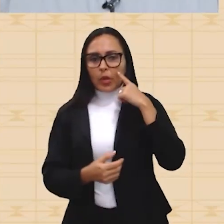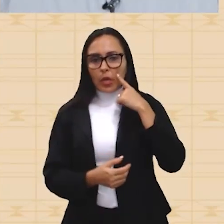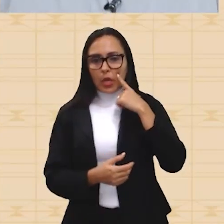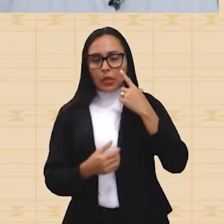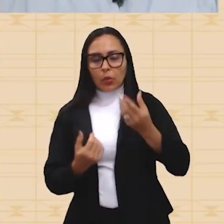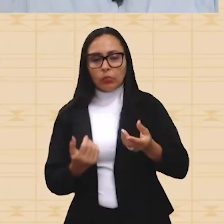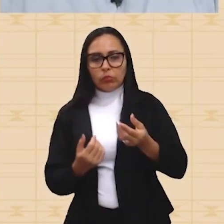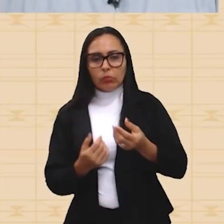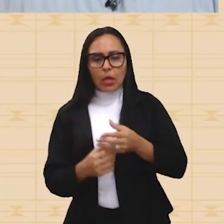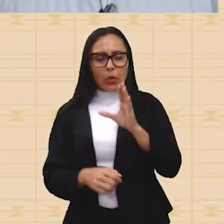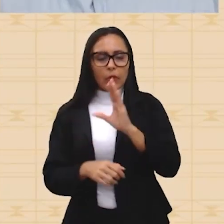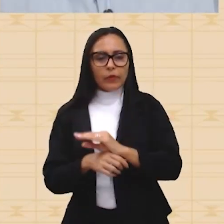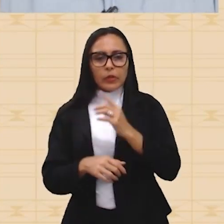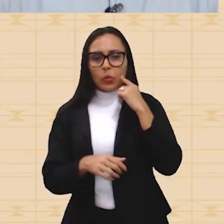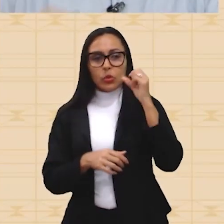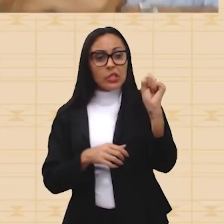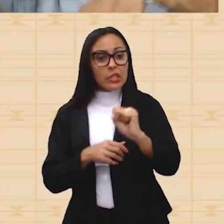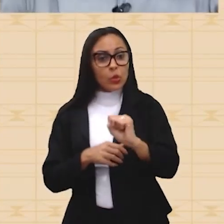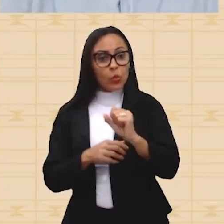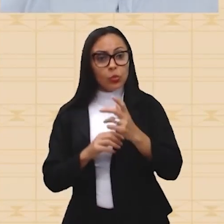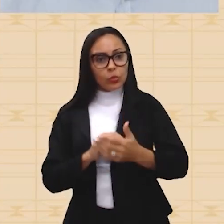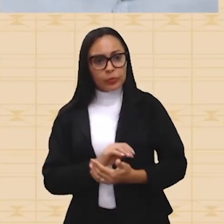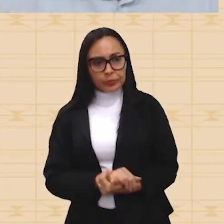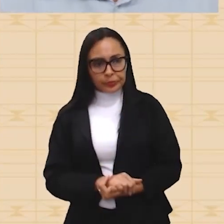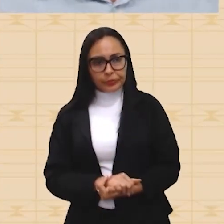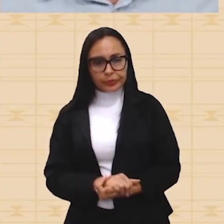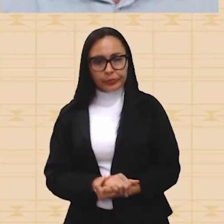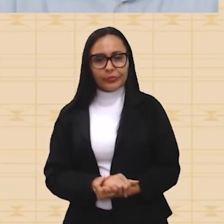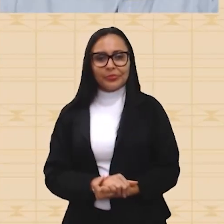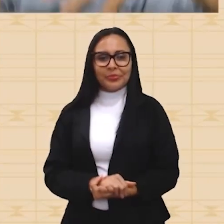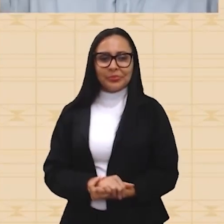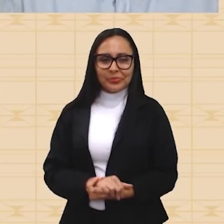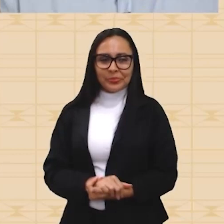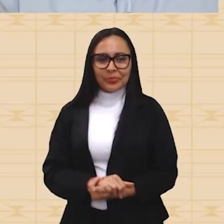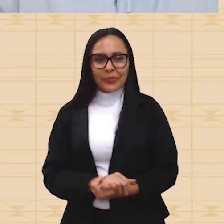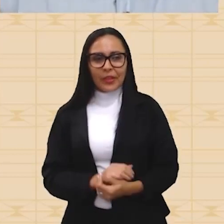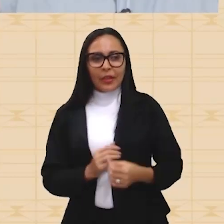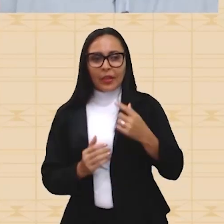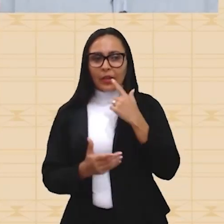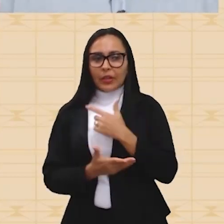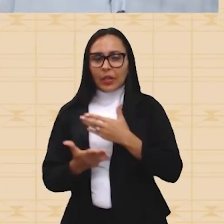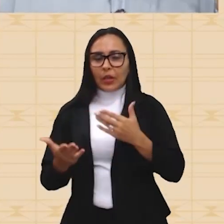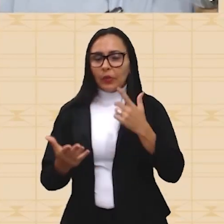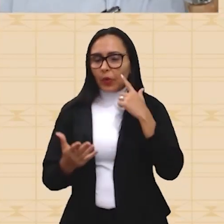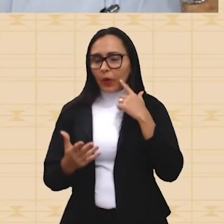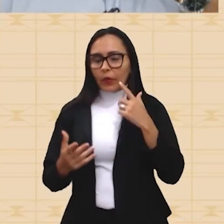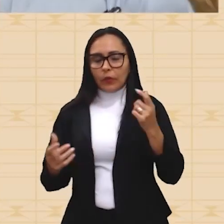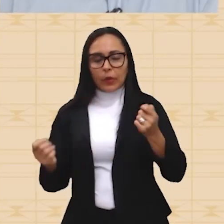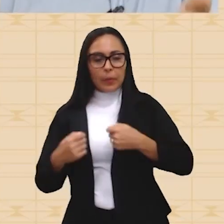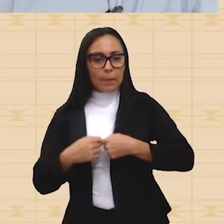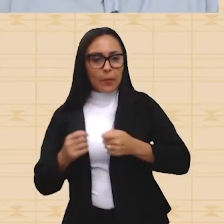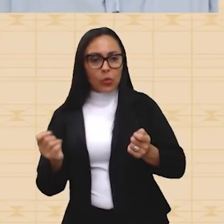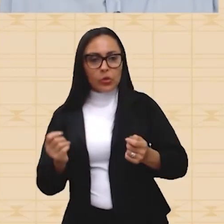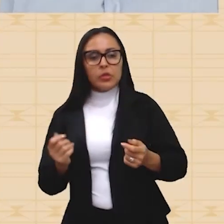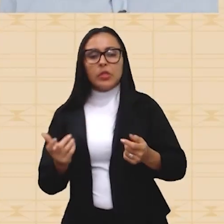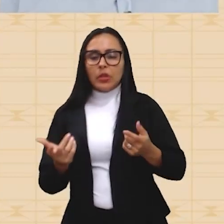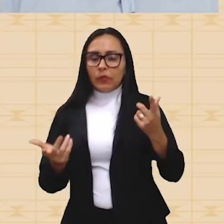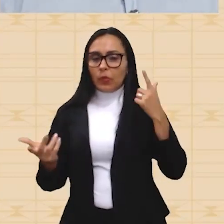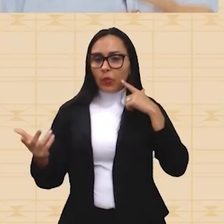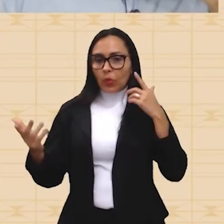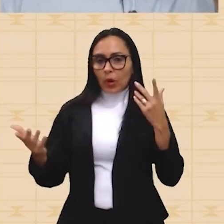alguém dissesse isso, iam dizer que era algo demoníaco, né, algo impossível de acontecer. Mas acontece